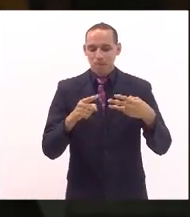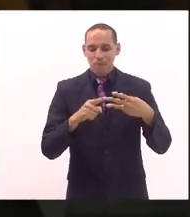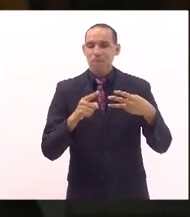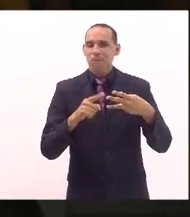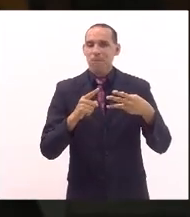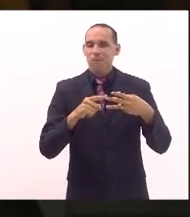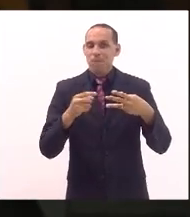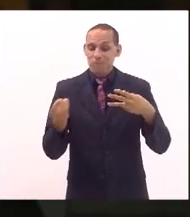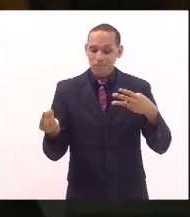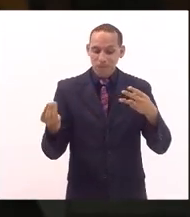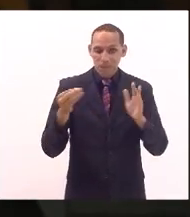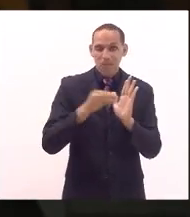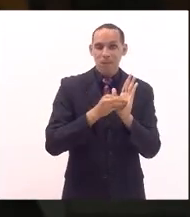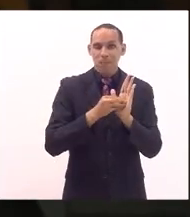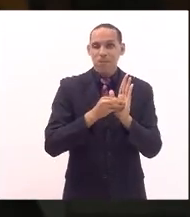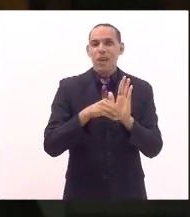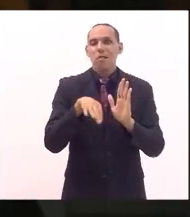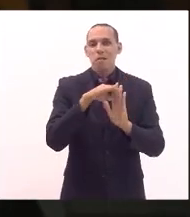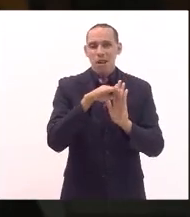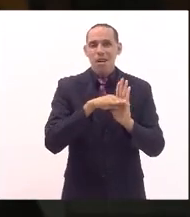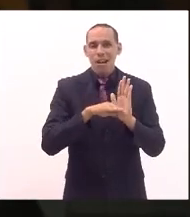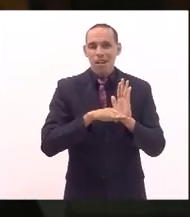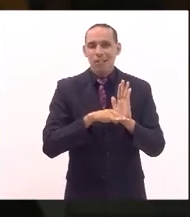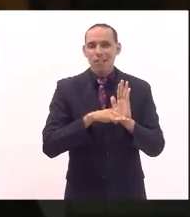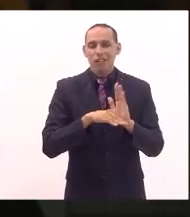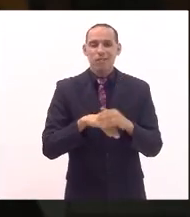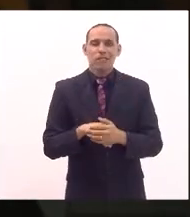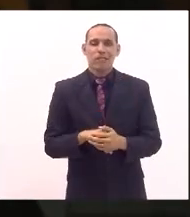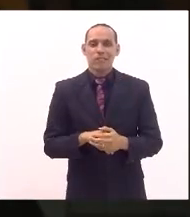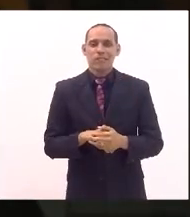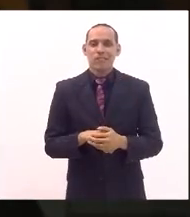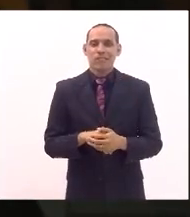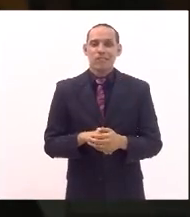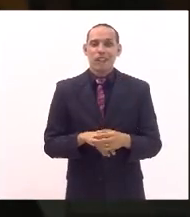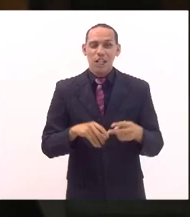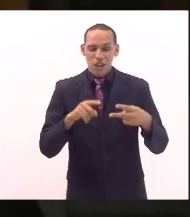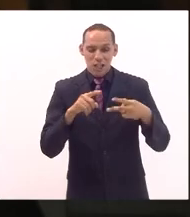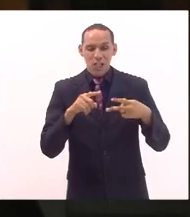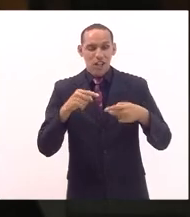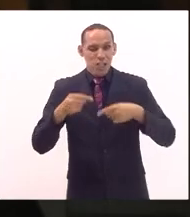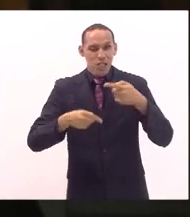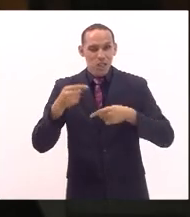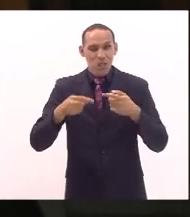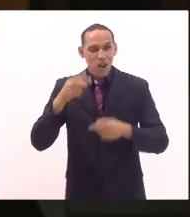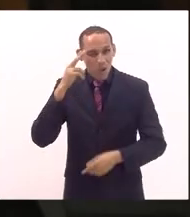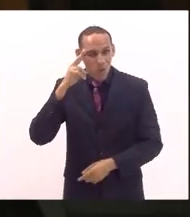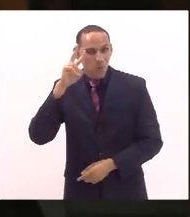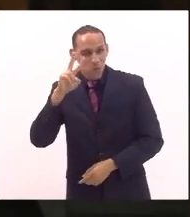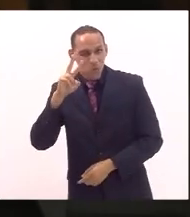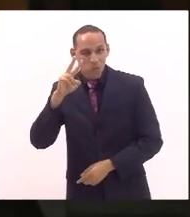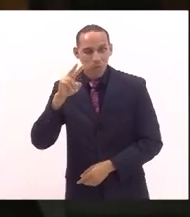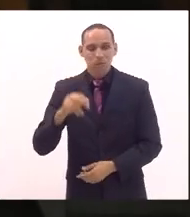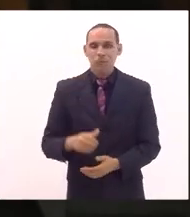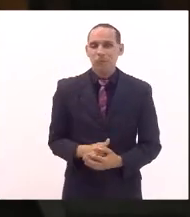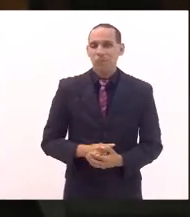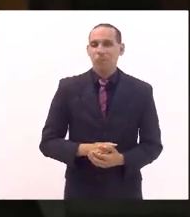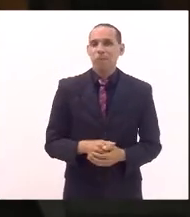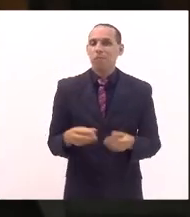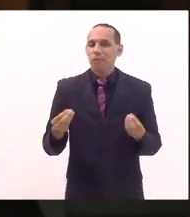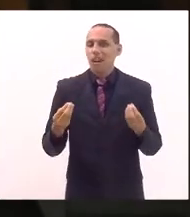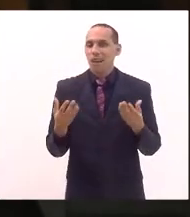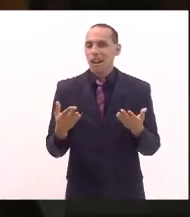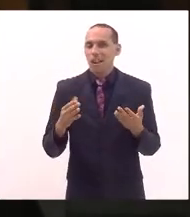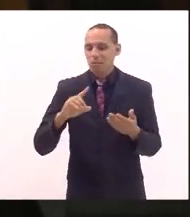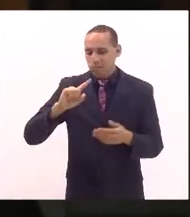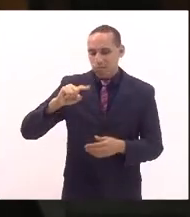pauta para ser merecedor antes de dois dias de discussão e vá